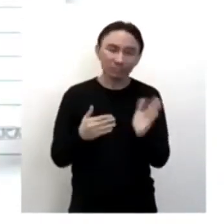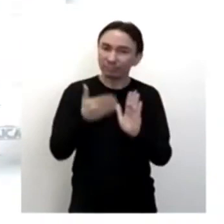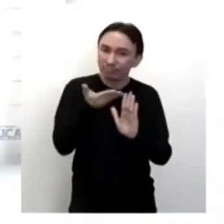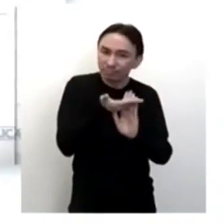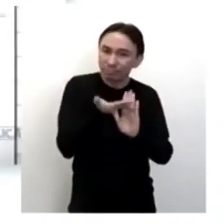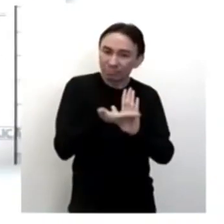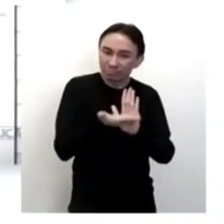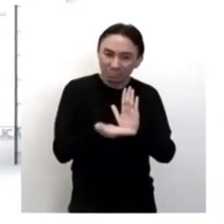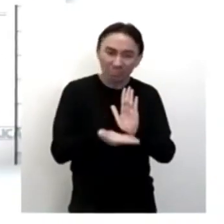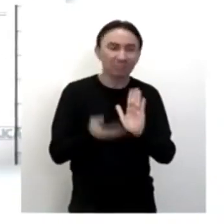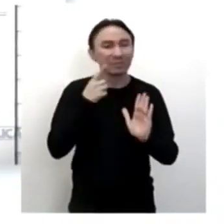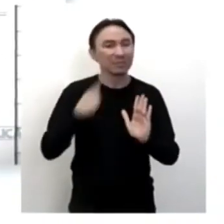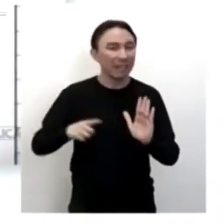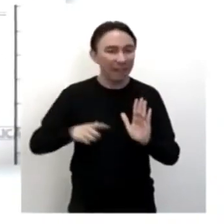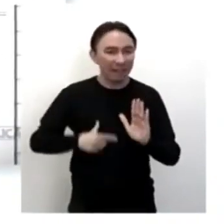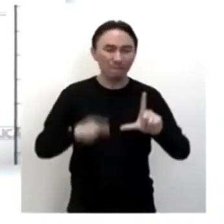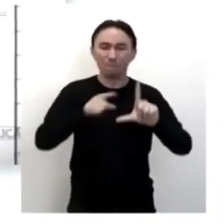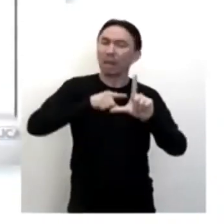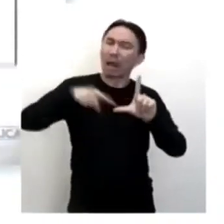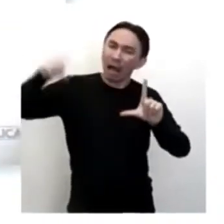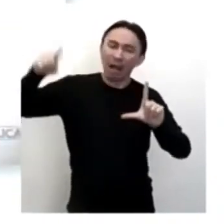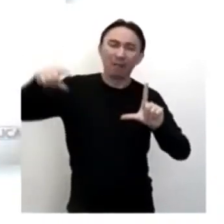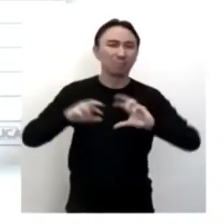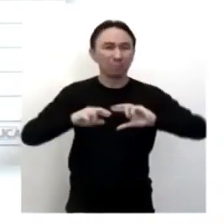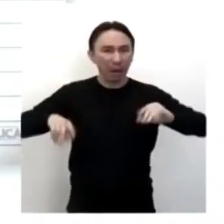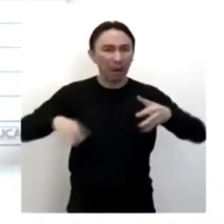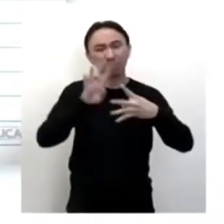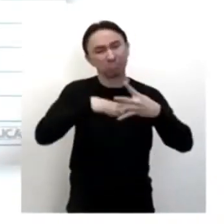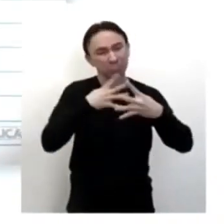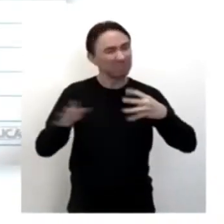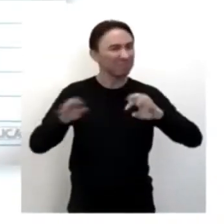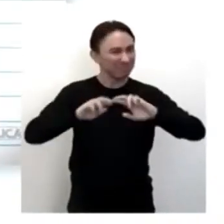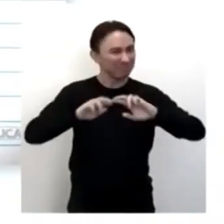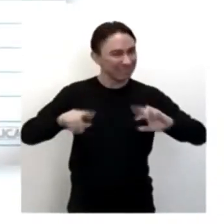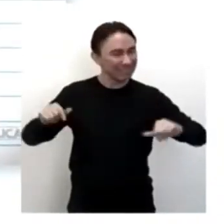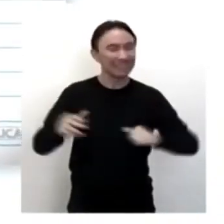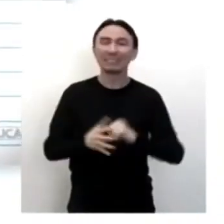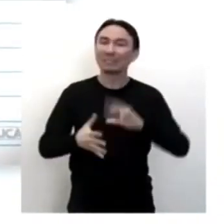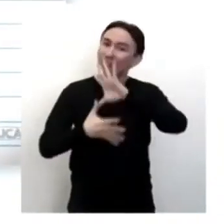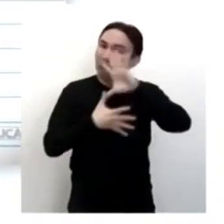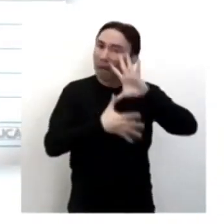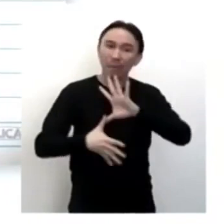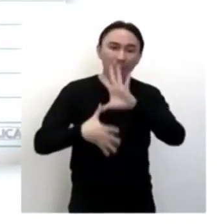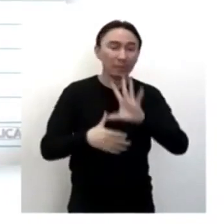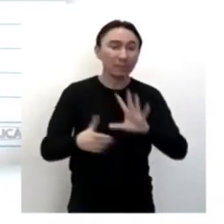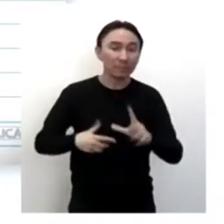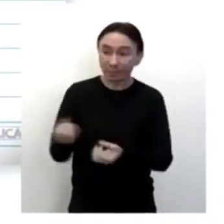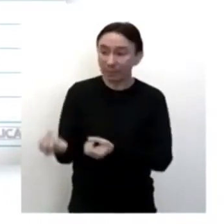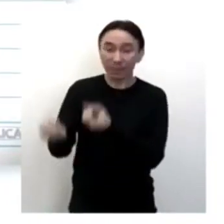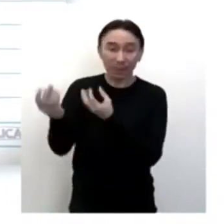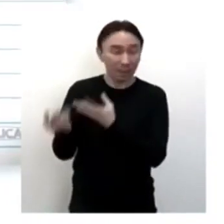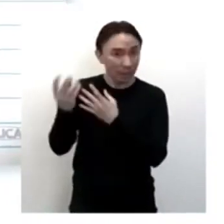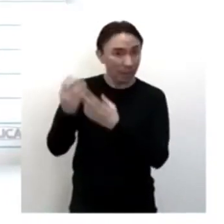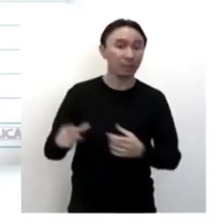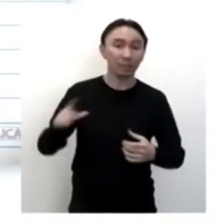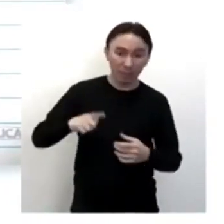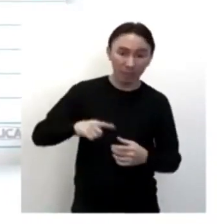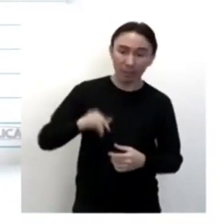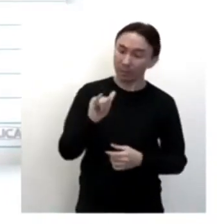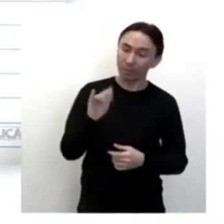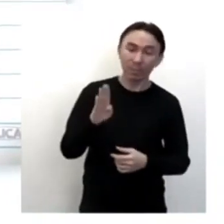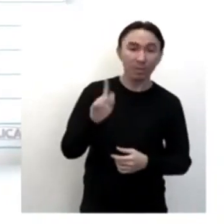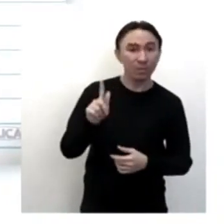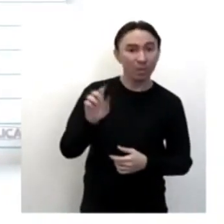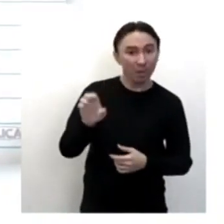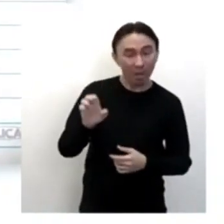diversos quadros, gráficos e mapas. Os dados ali contidos foram obtidos por meio de pesquisas e estudos realizados pelo IBGE e por